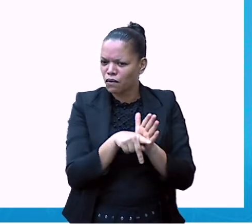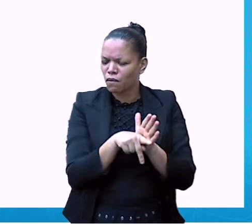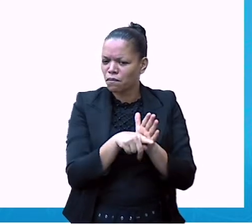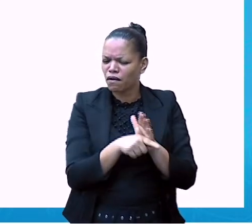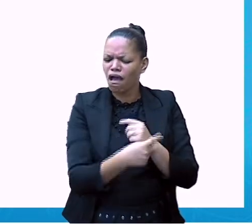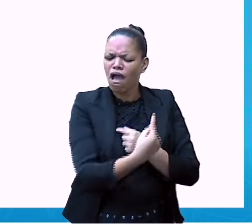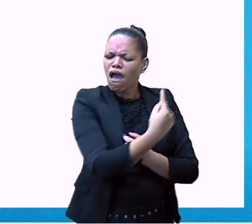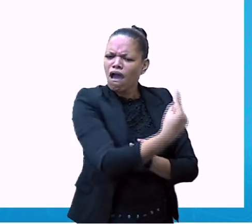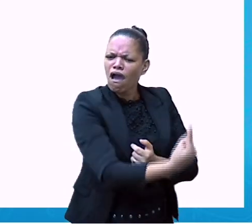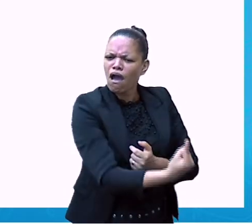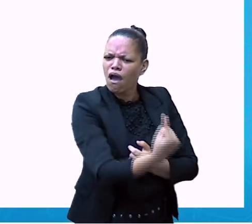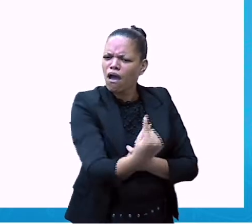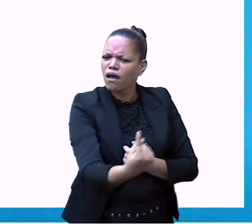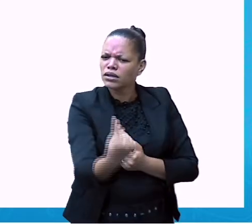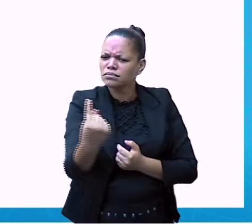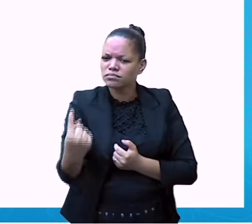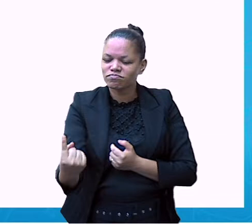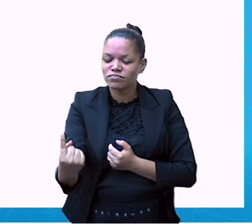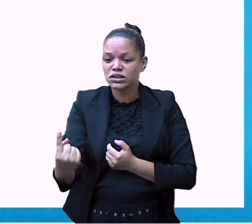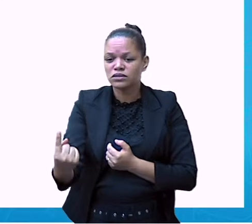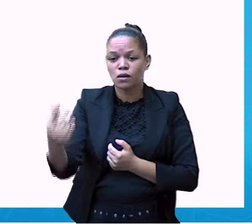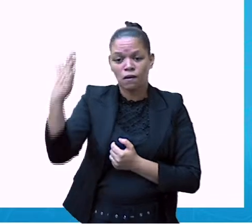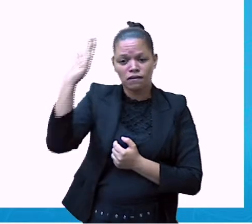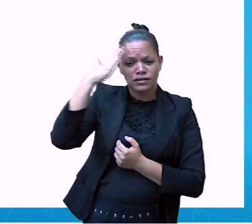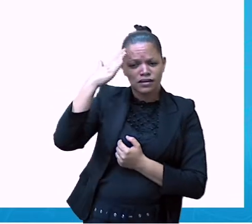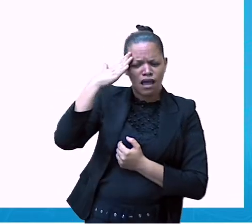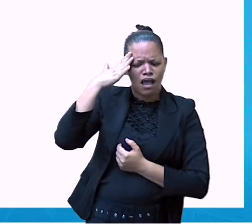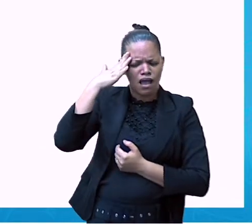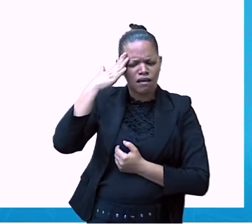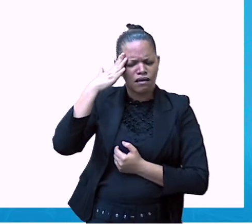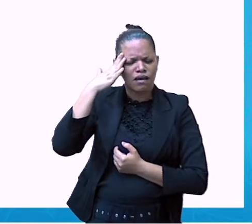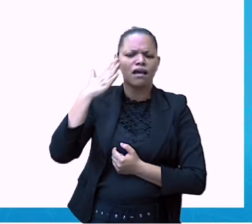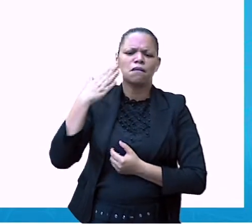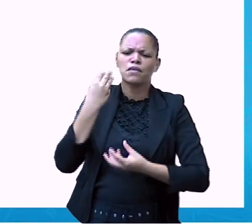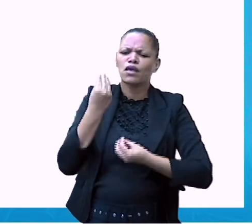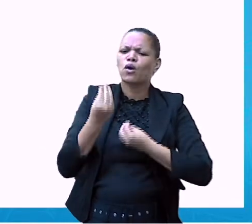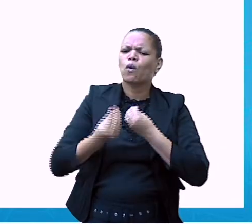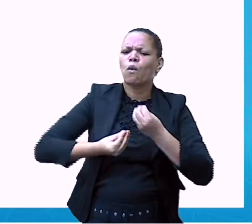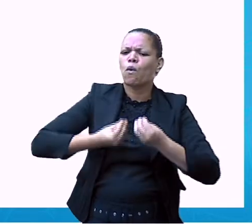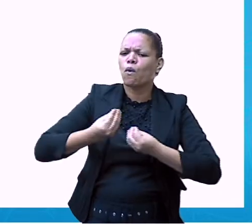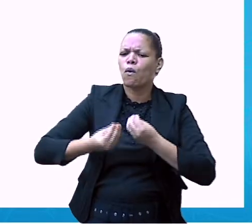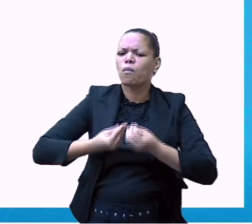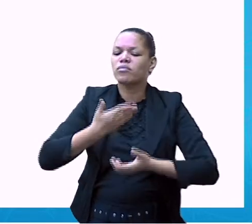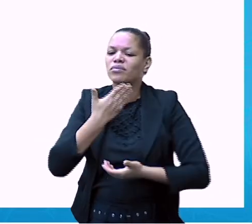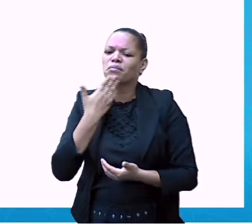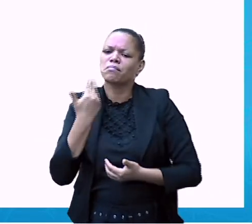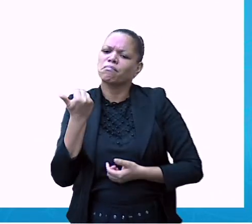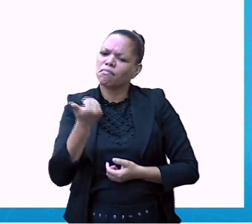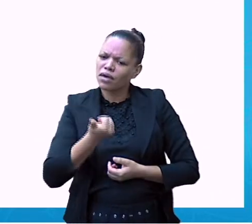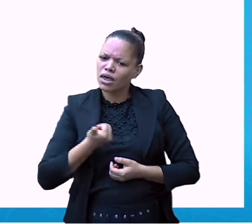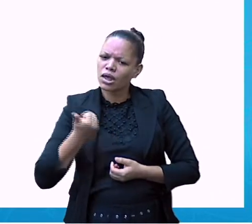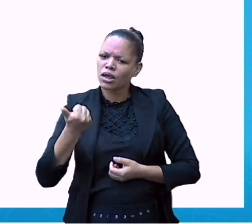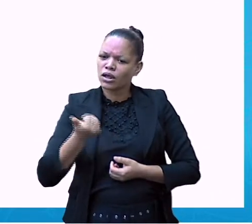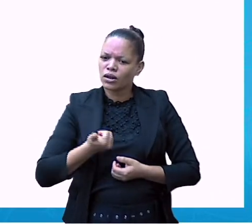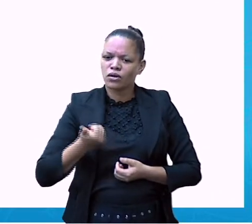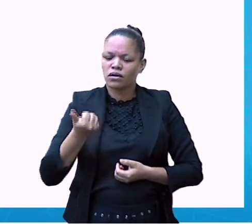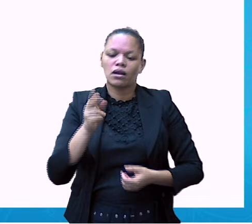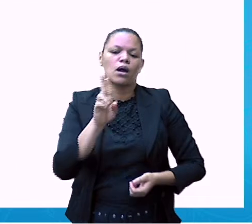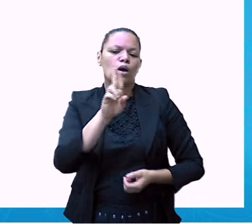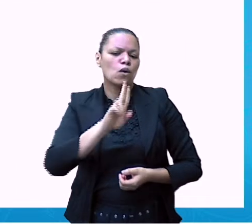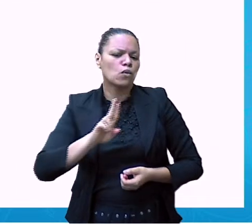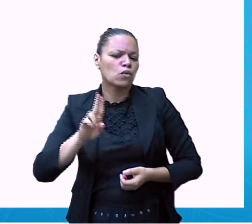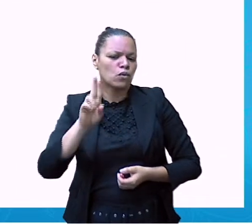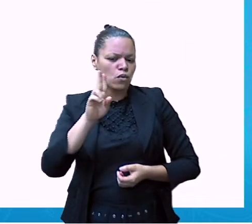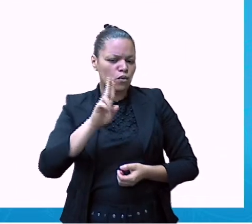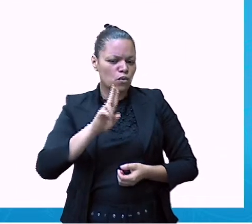ação que faz o quê? Que faz com que você pratique essa ação e venha ter o resultado que